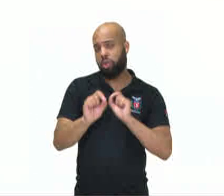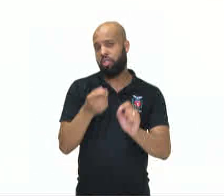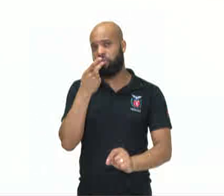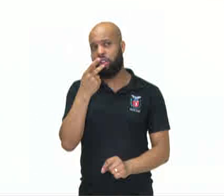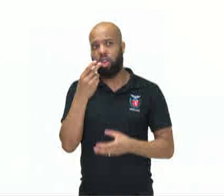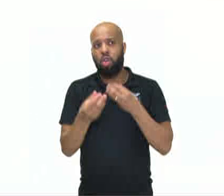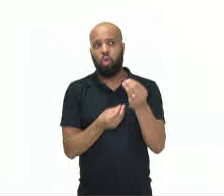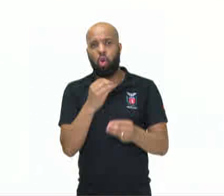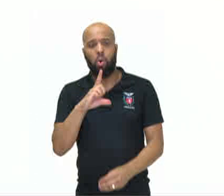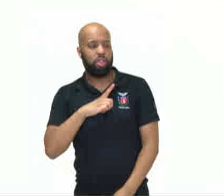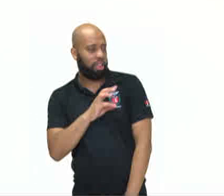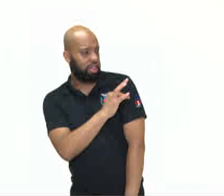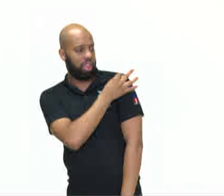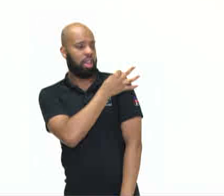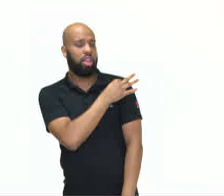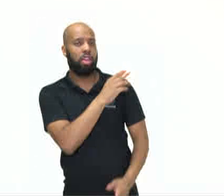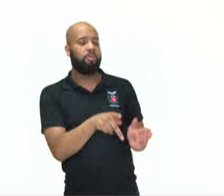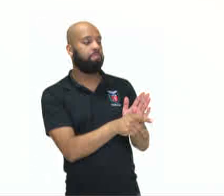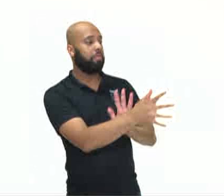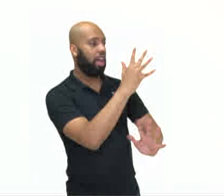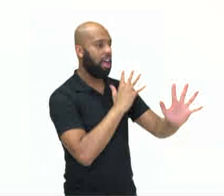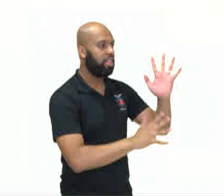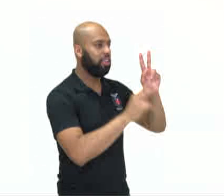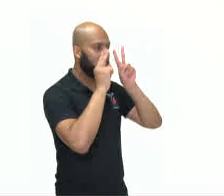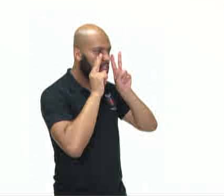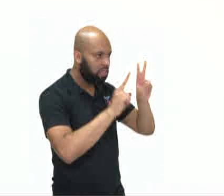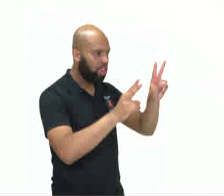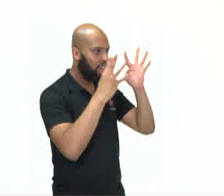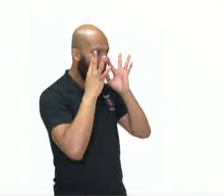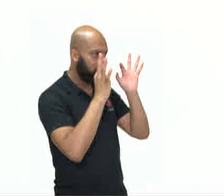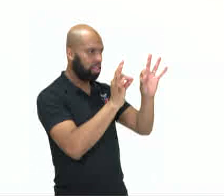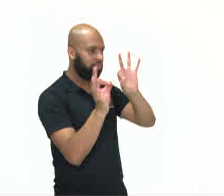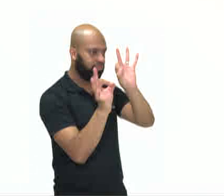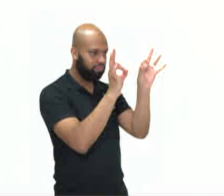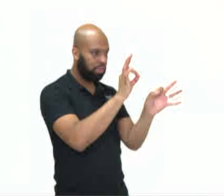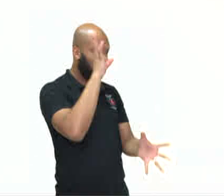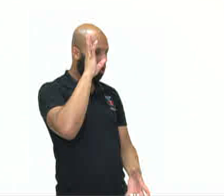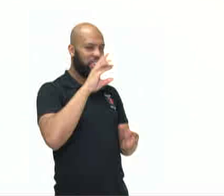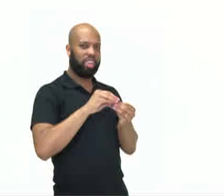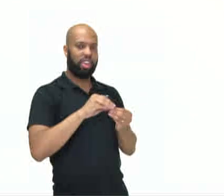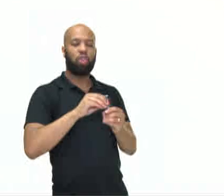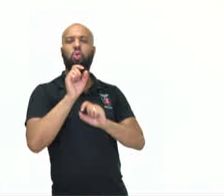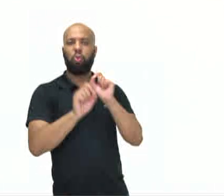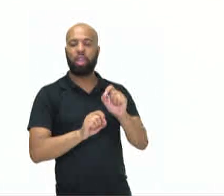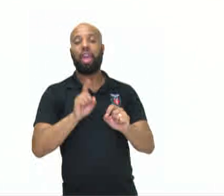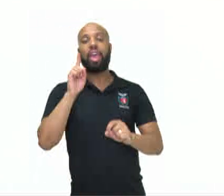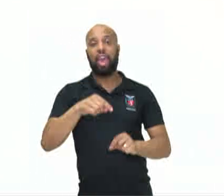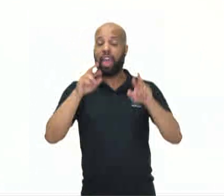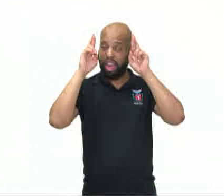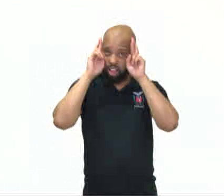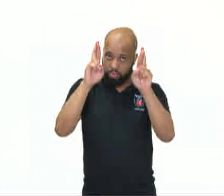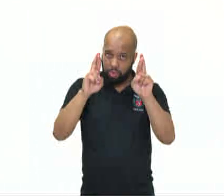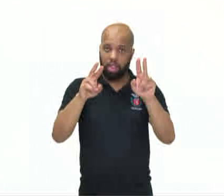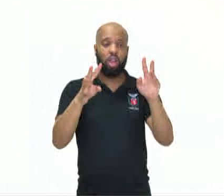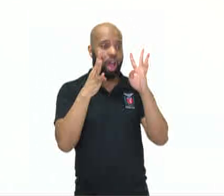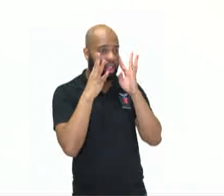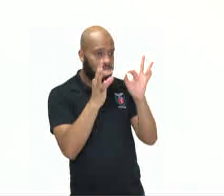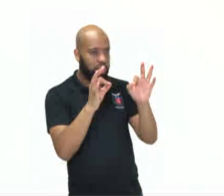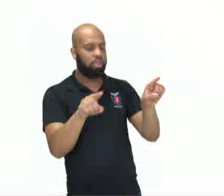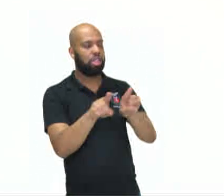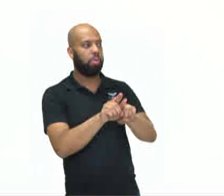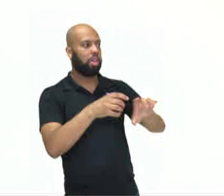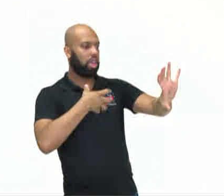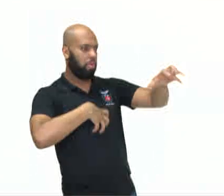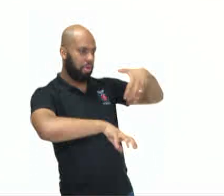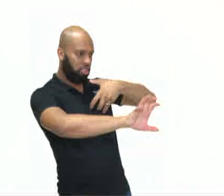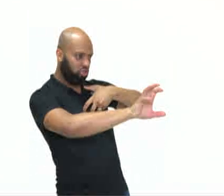a técnica da escuta ativa possibilita uma atitude de respeito, de atenção, de empatia.